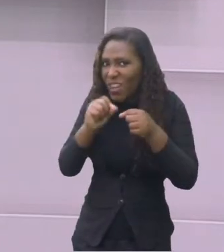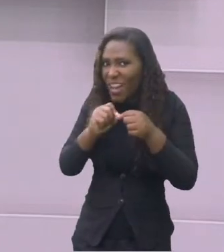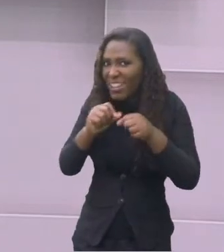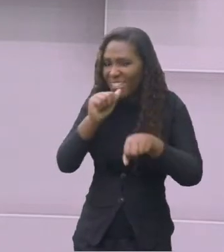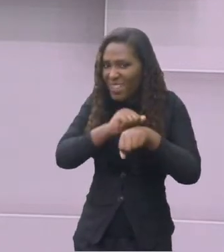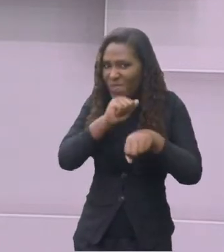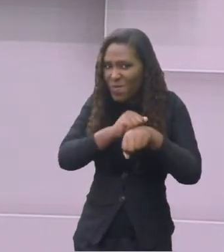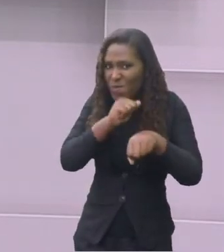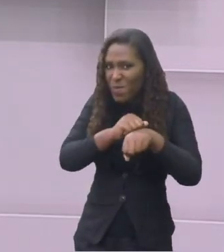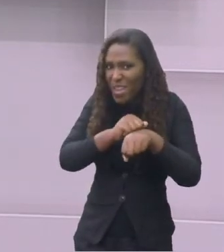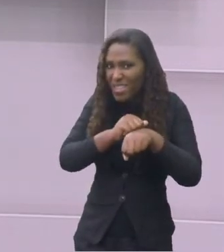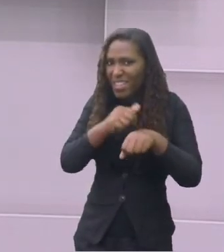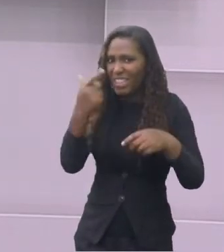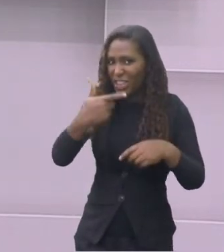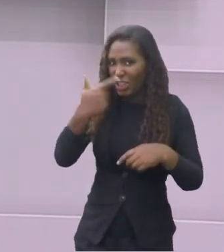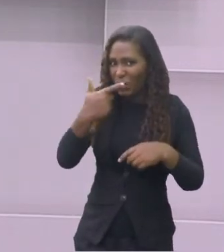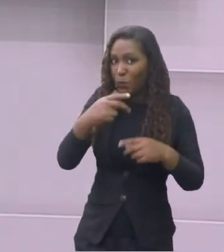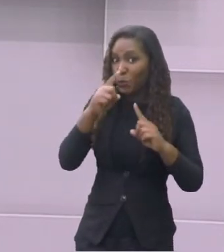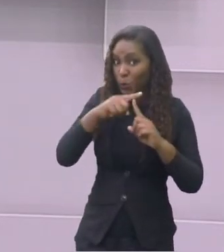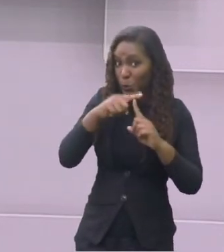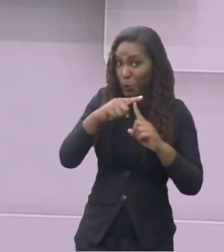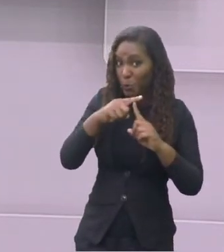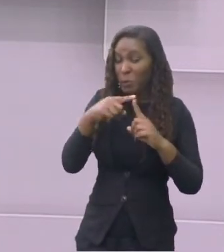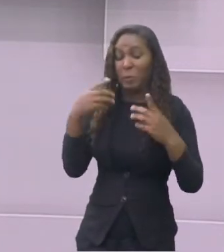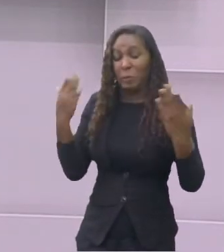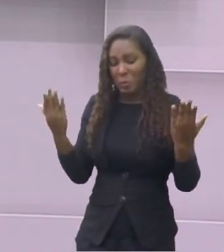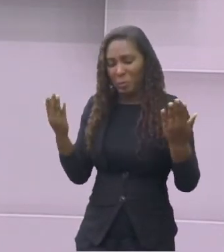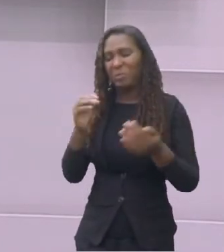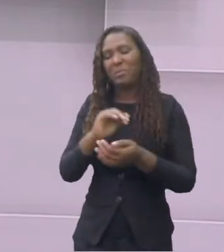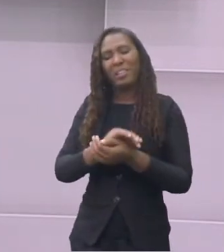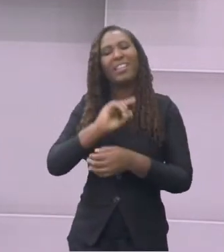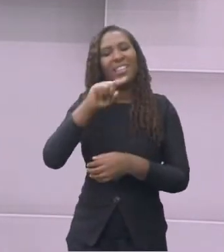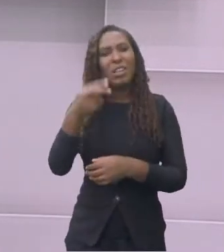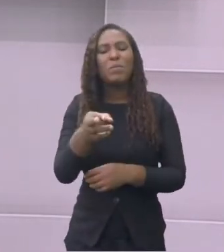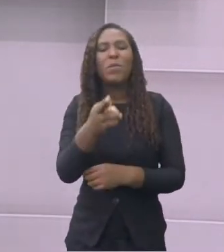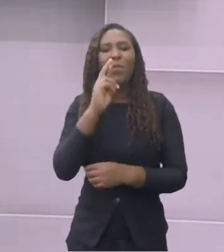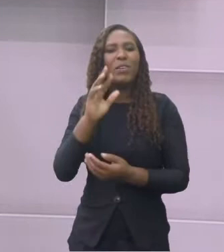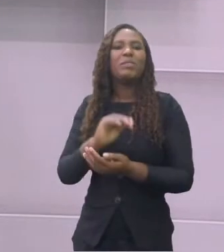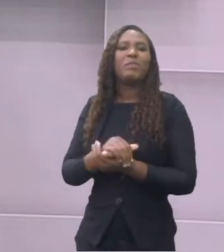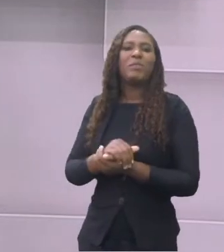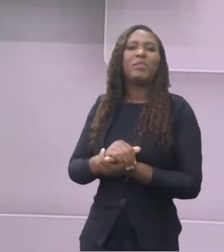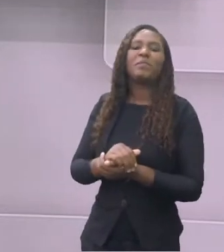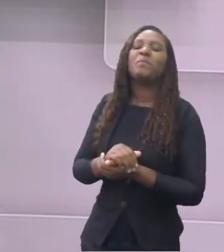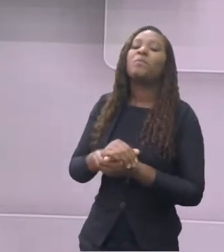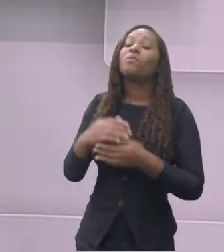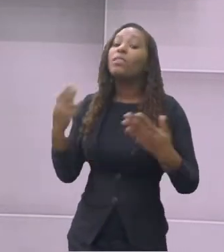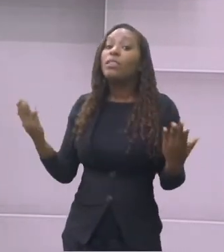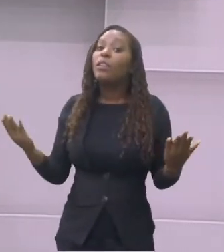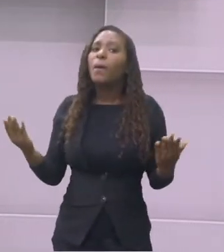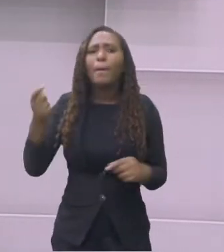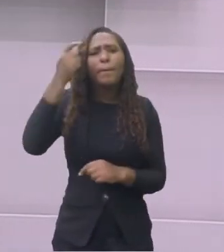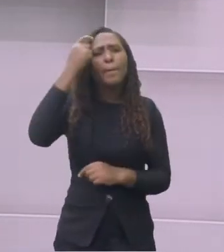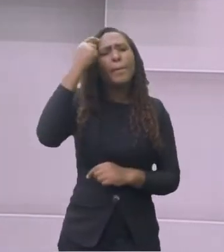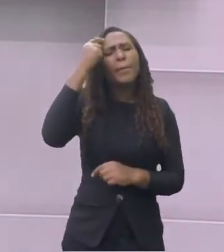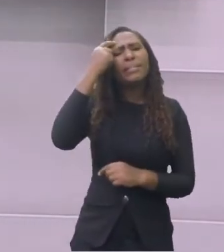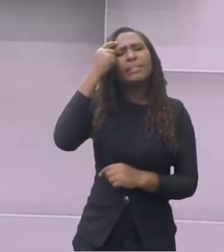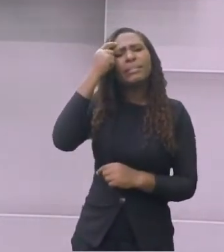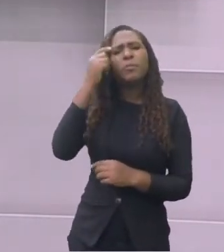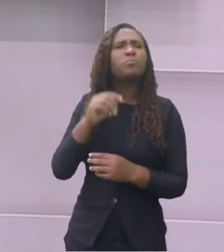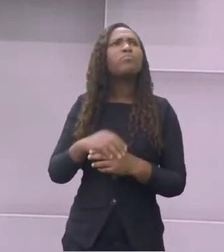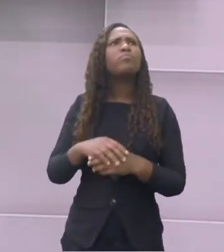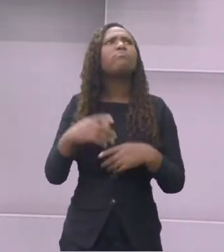das rochas vulcânicas. Pensa comigo. Onde há uma